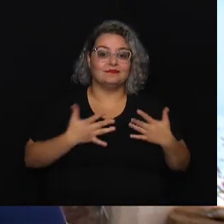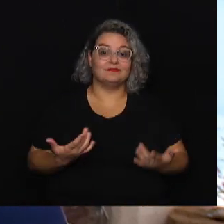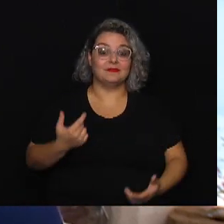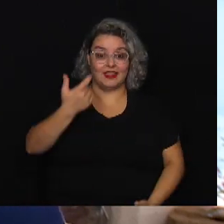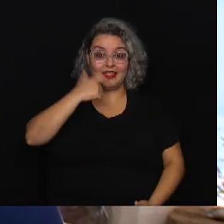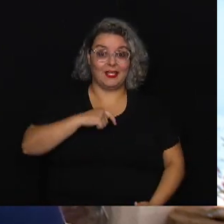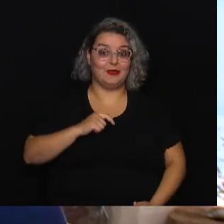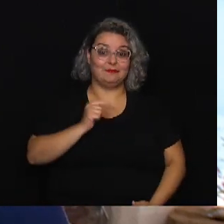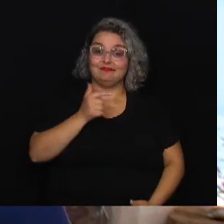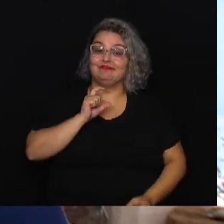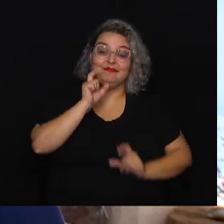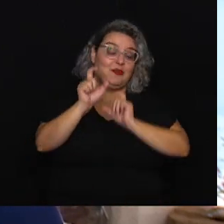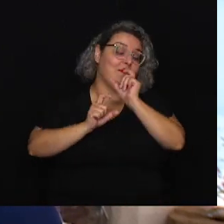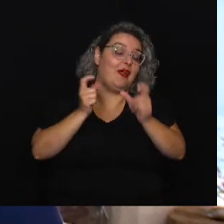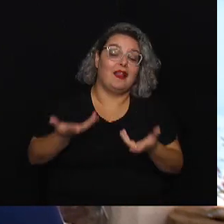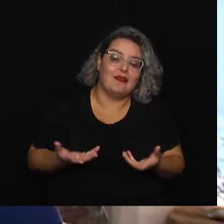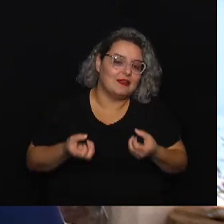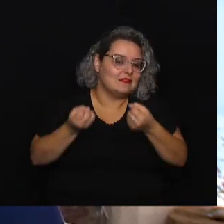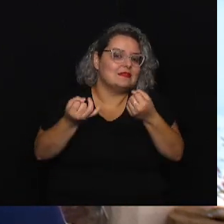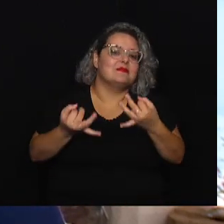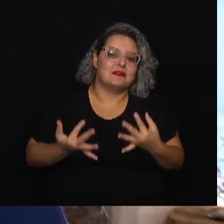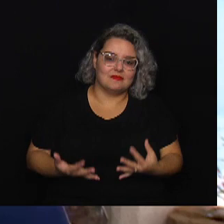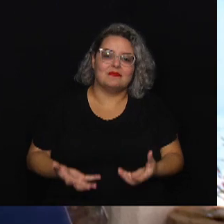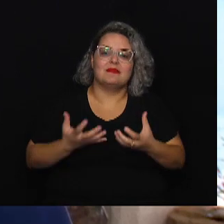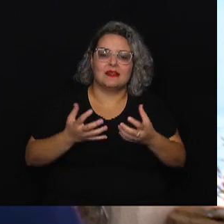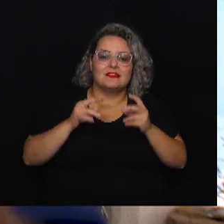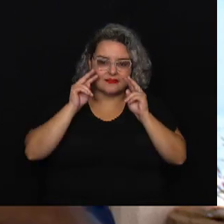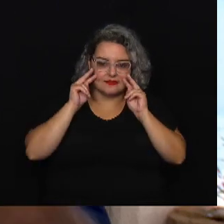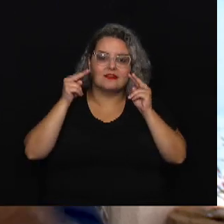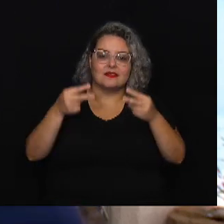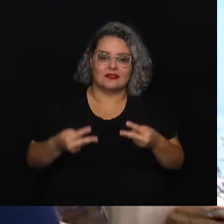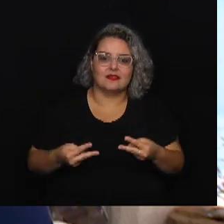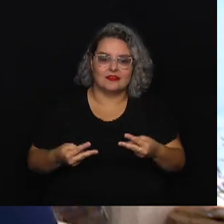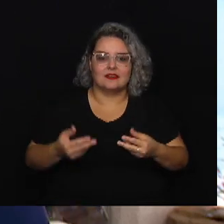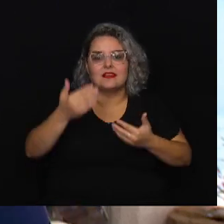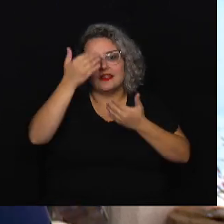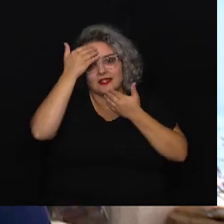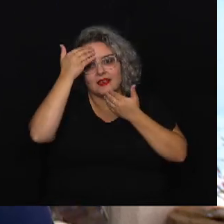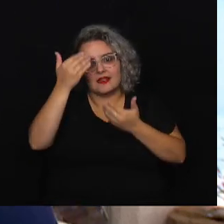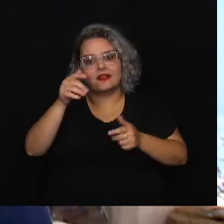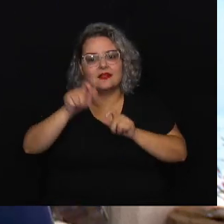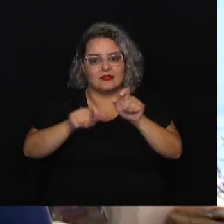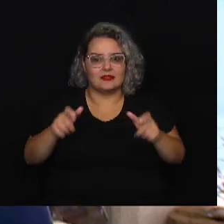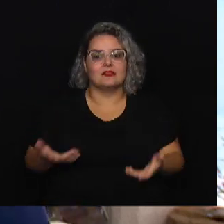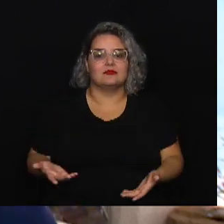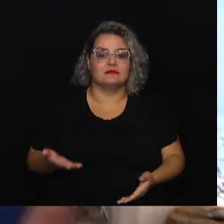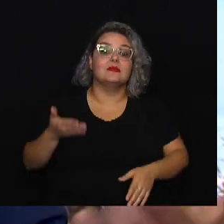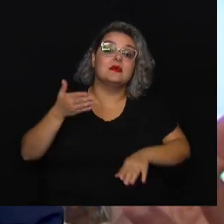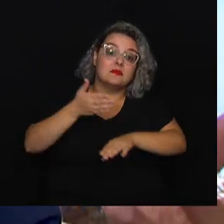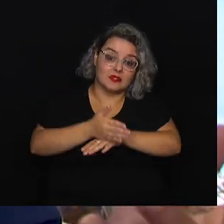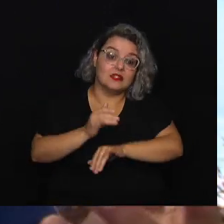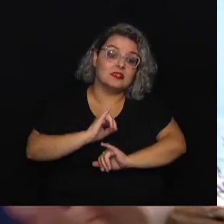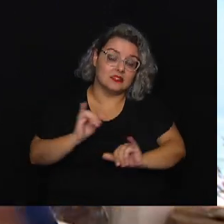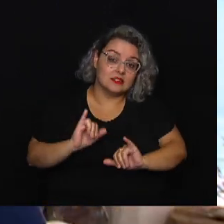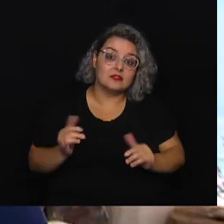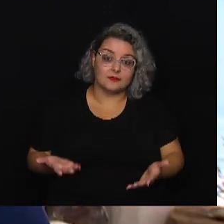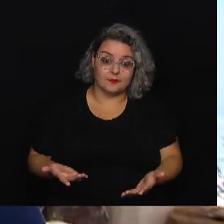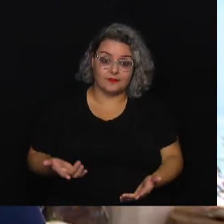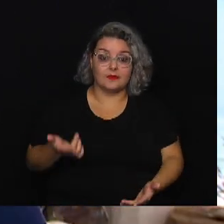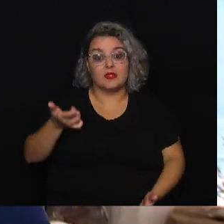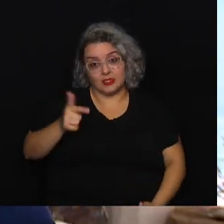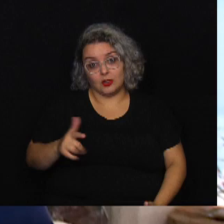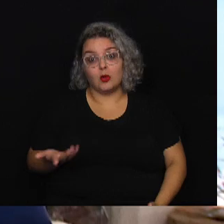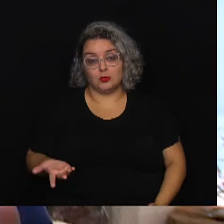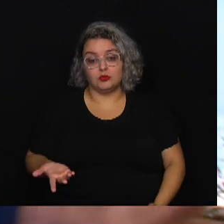sem palavras até, mas eu quero reconhecer e agradecer as pessoas que têm participado dessa campanha que continua,